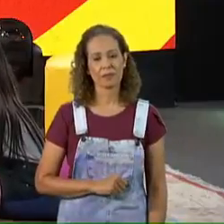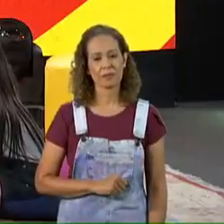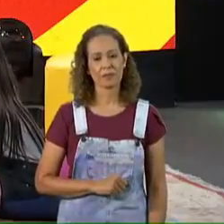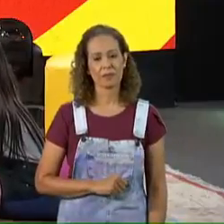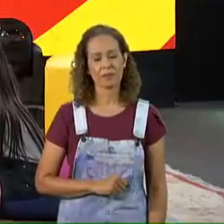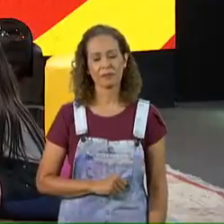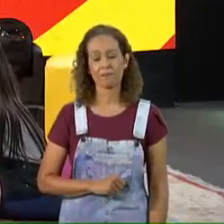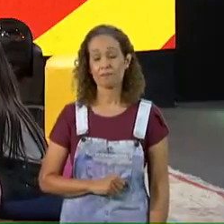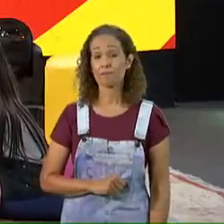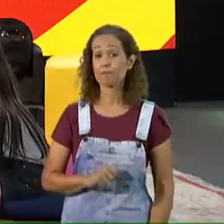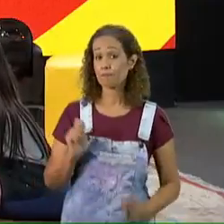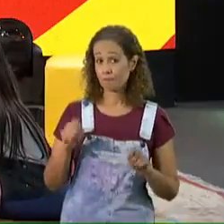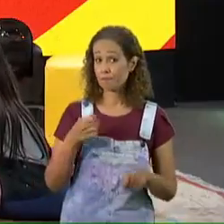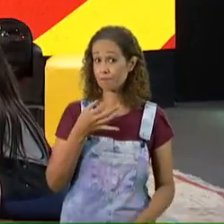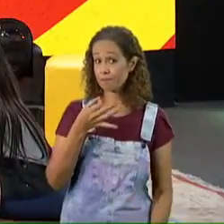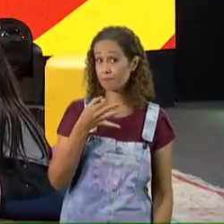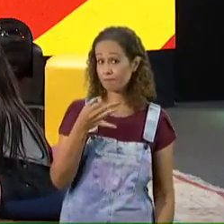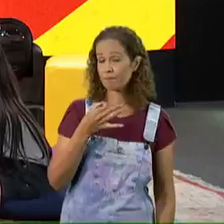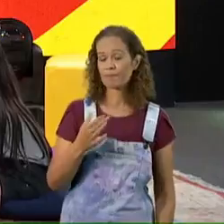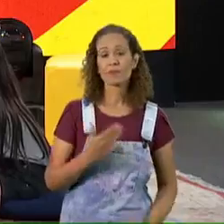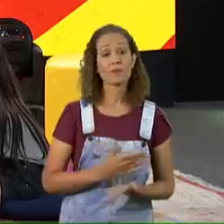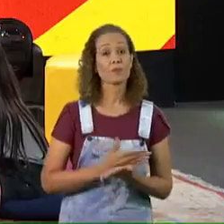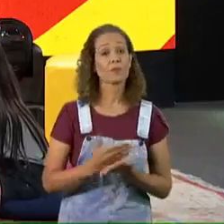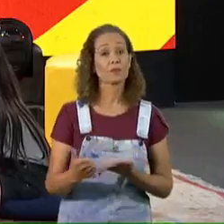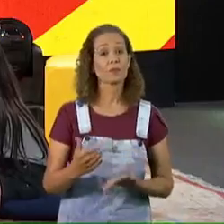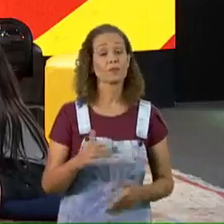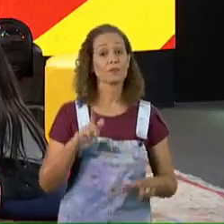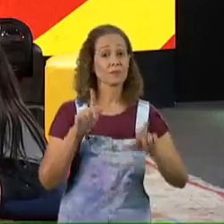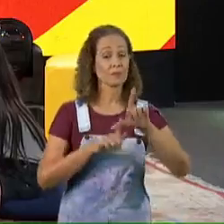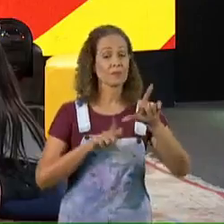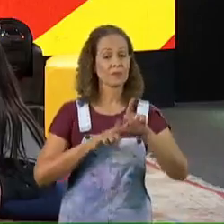Posso dar uma dica? Pode. Começa com a letra J.